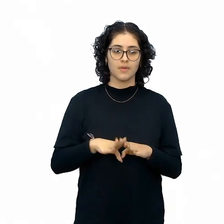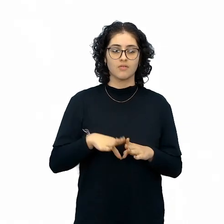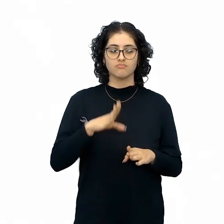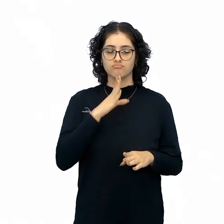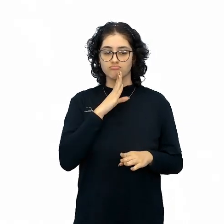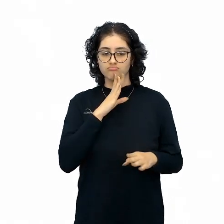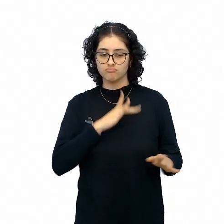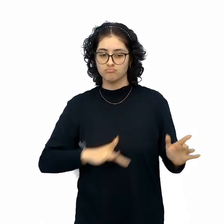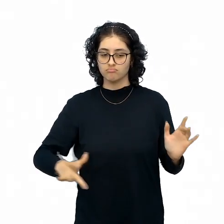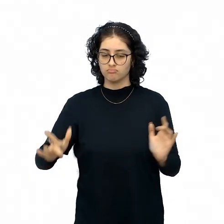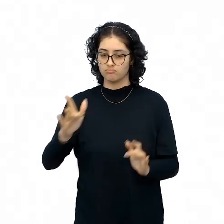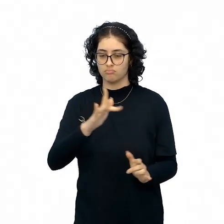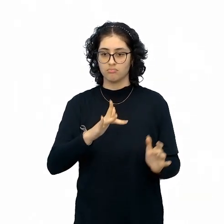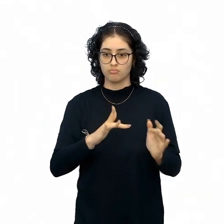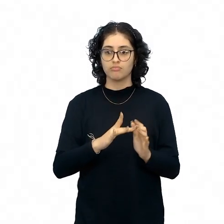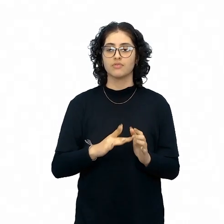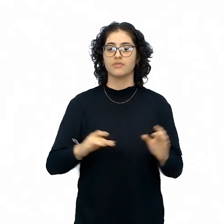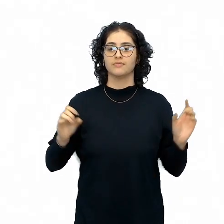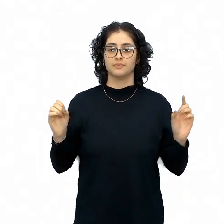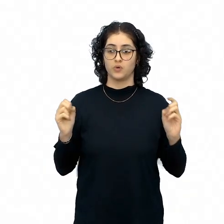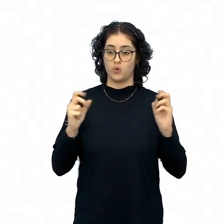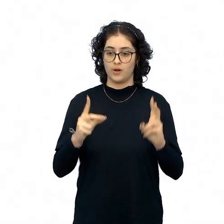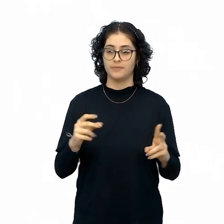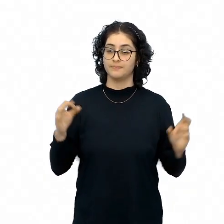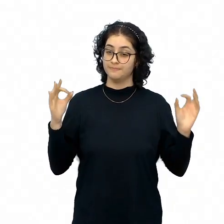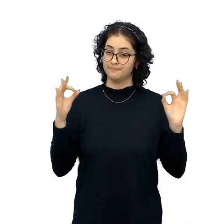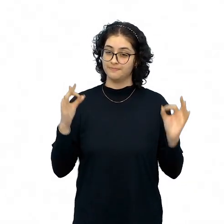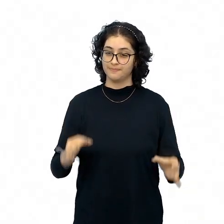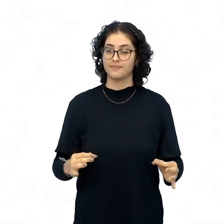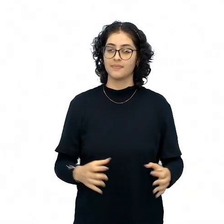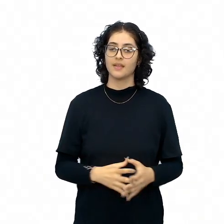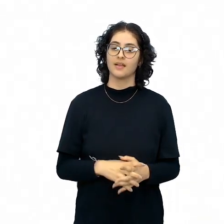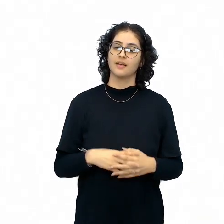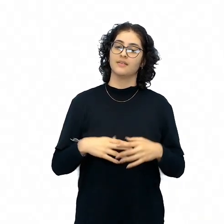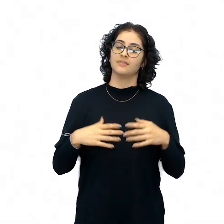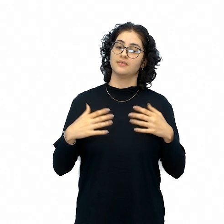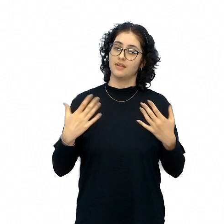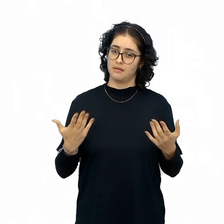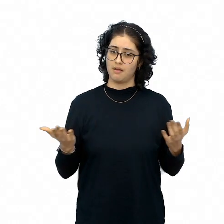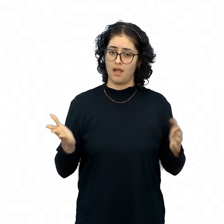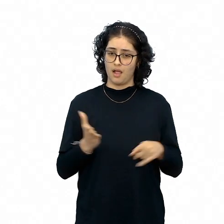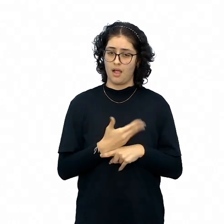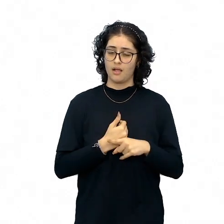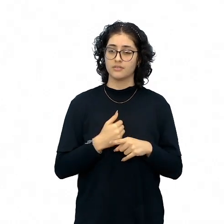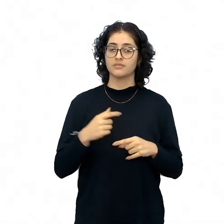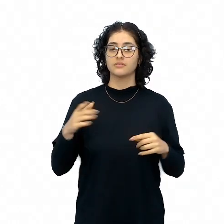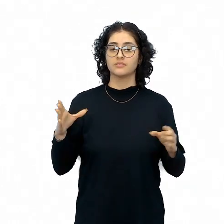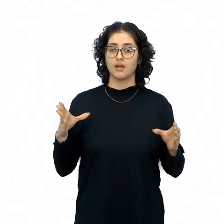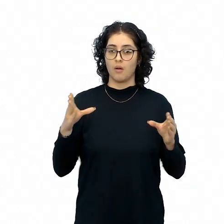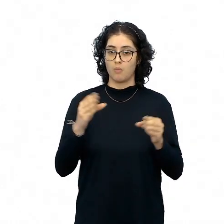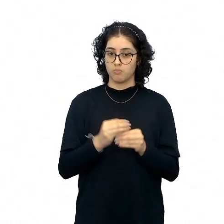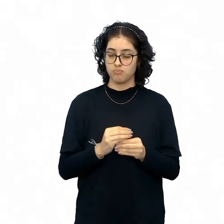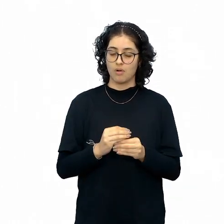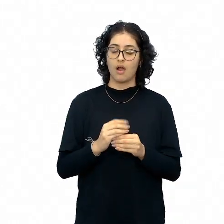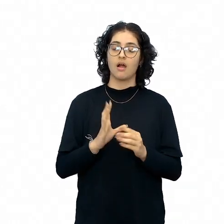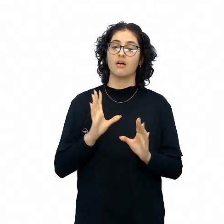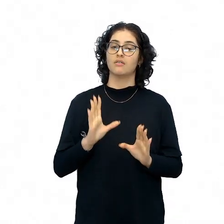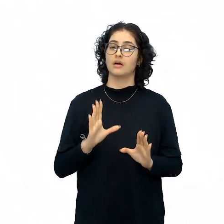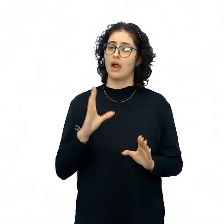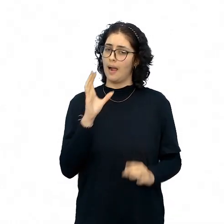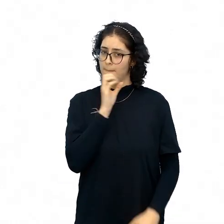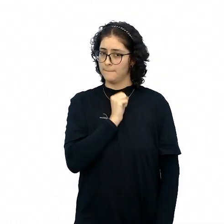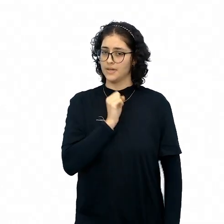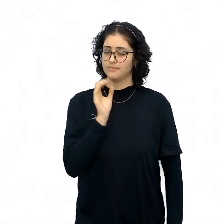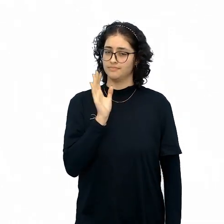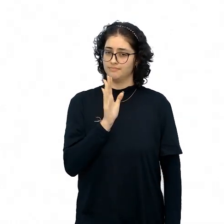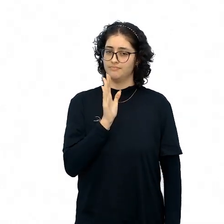conhecimento, ok? Certo? Bom, professores, antes de fecharmos aqui com a sistematização, olha, bem